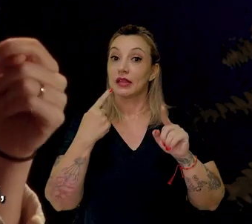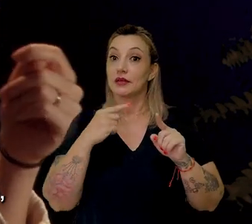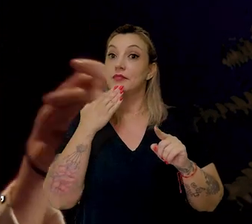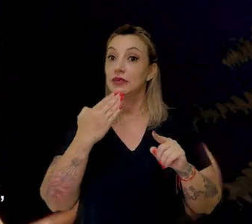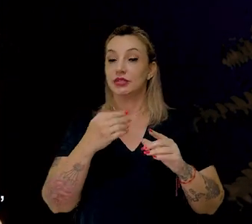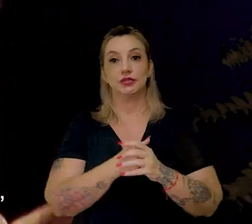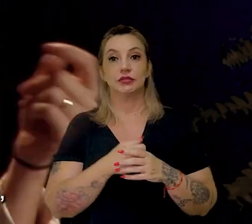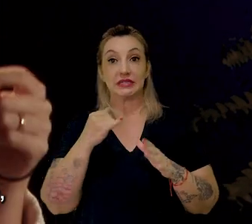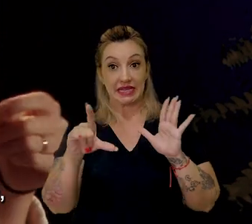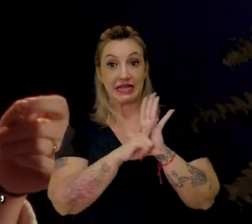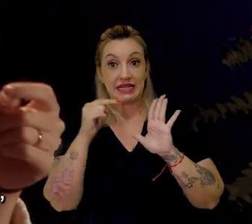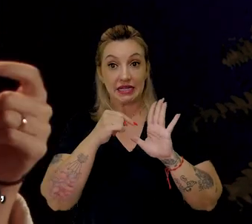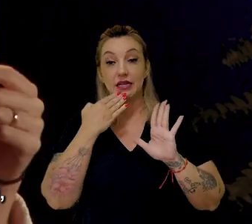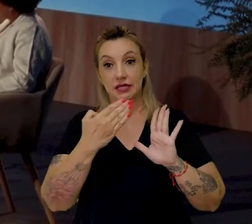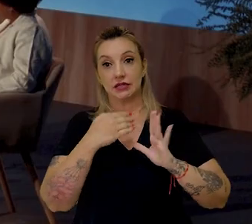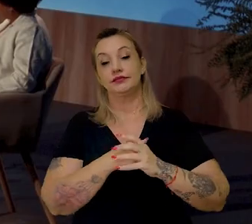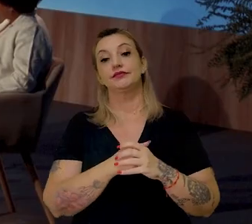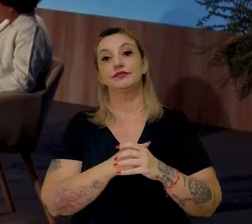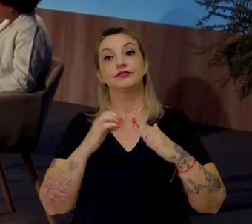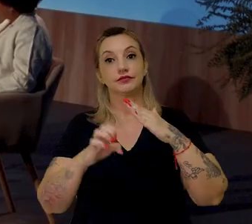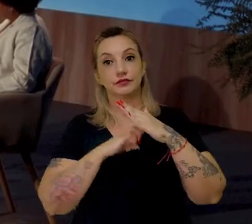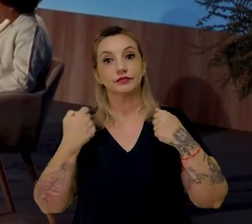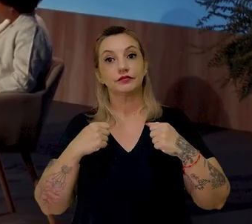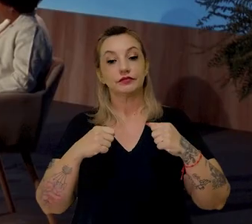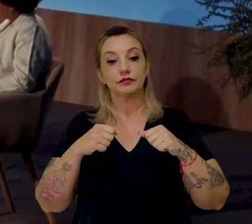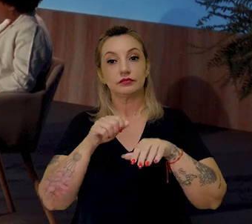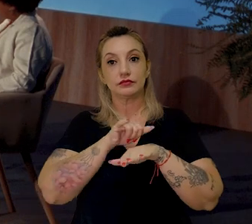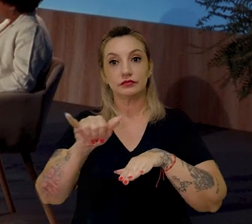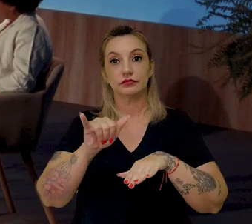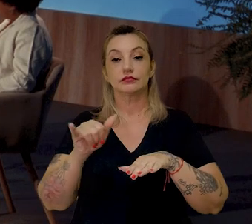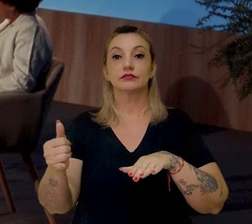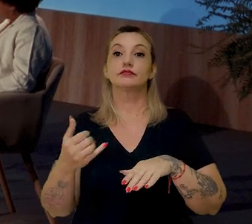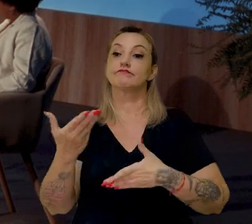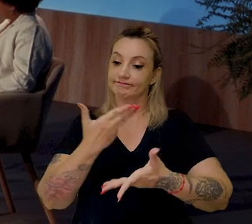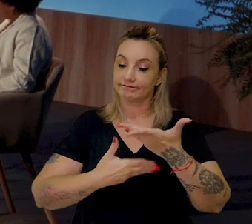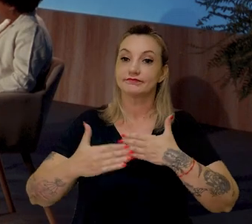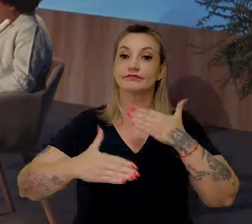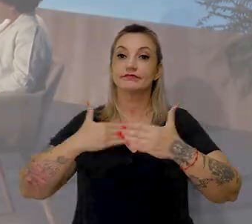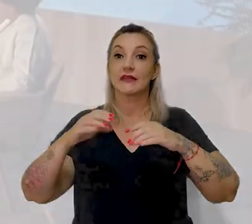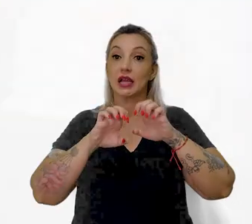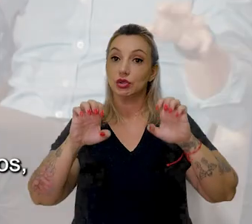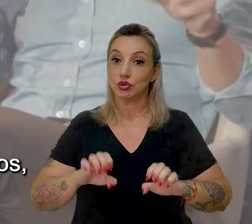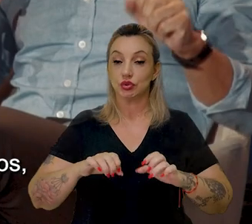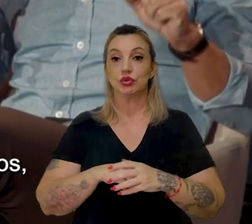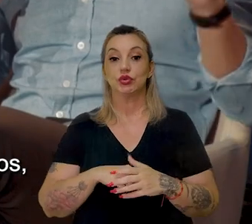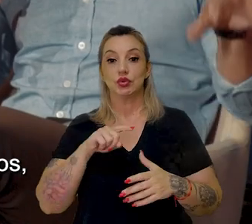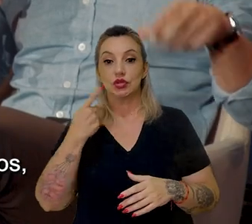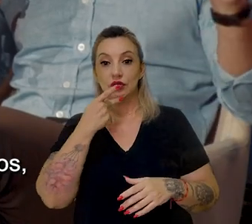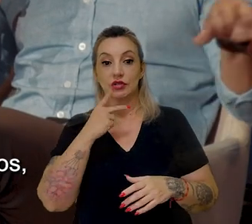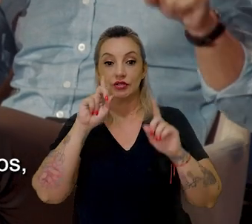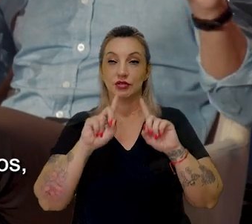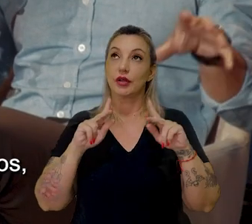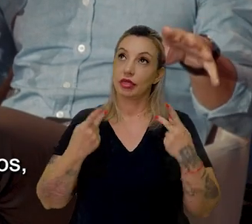pedindo se as legislações estão pedindo as empresas vão ter que reportar trazer processos e e estruturas a gente tá falando aqui de